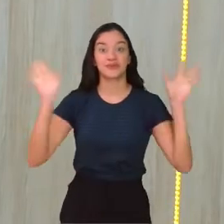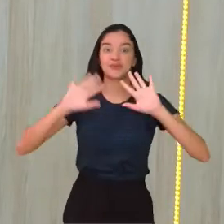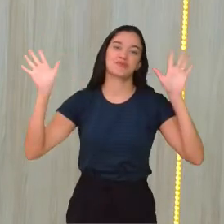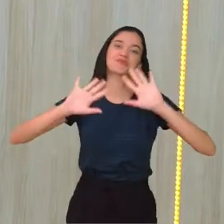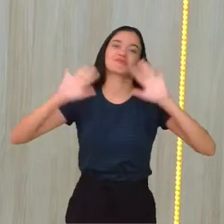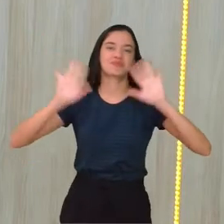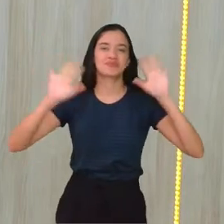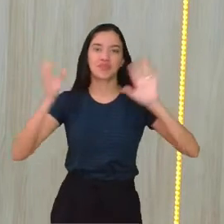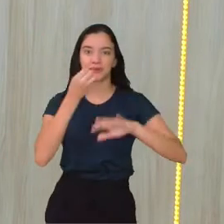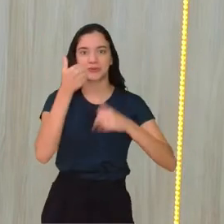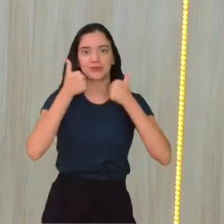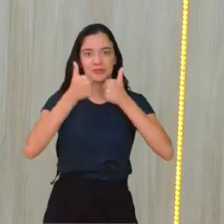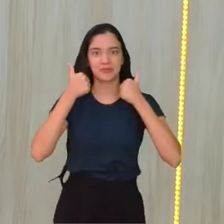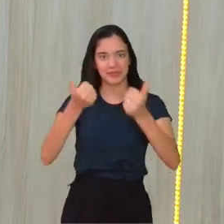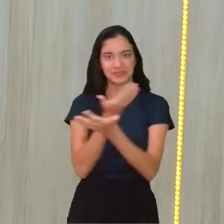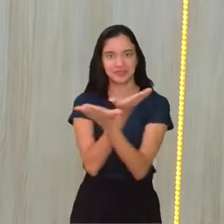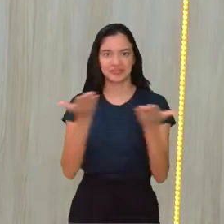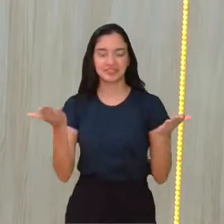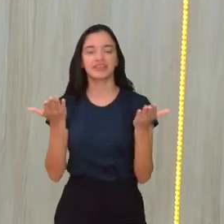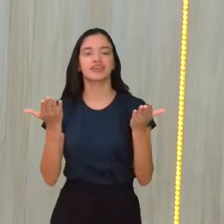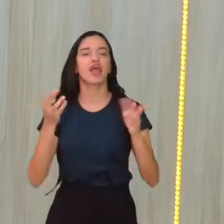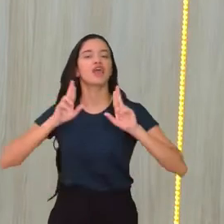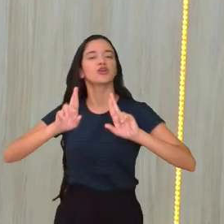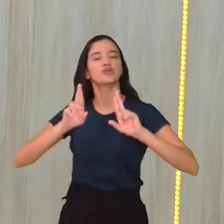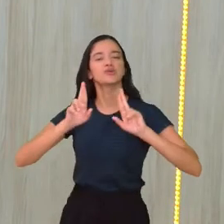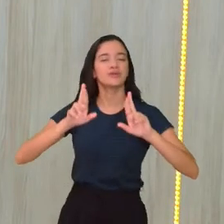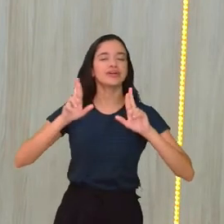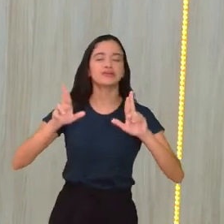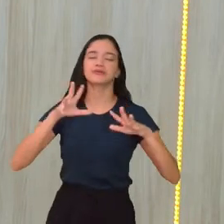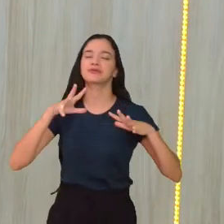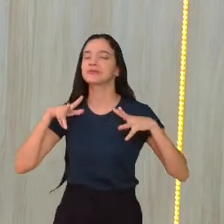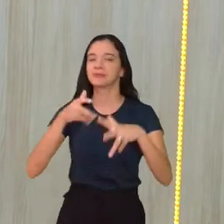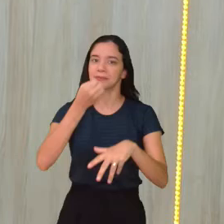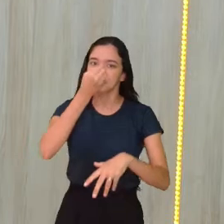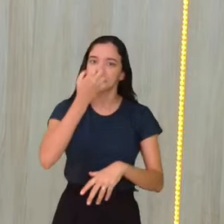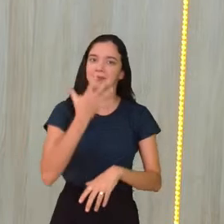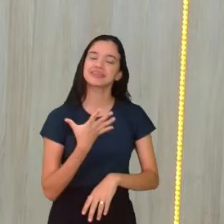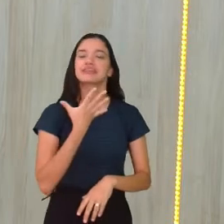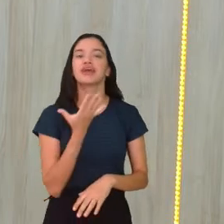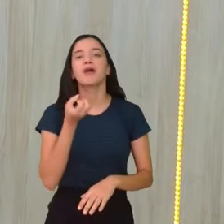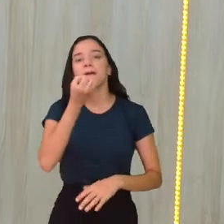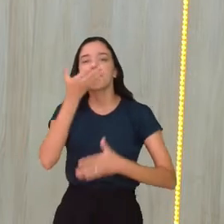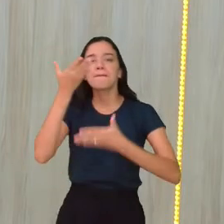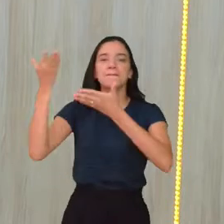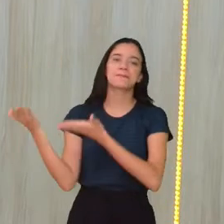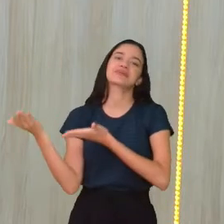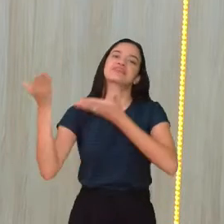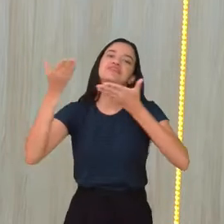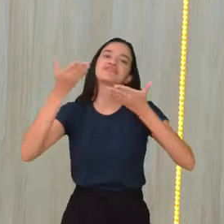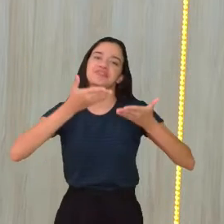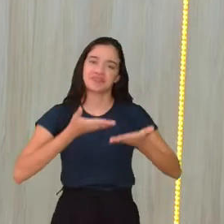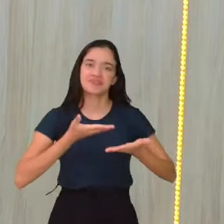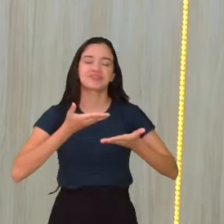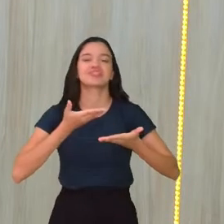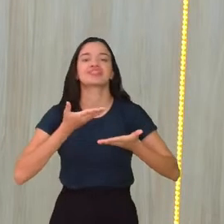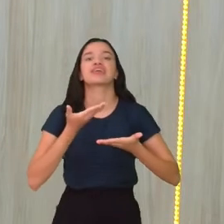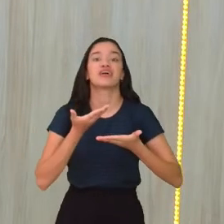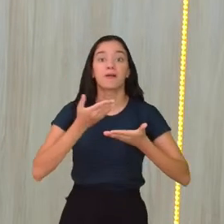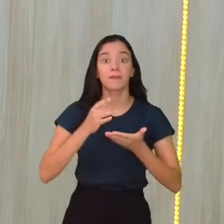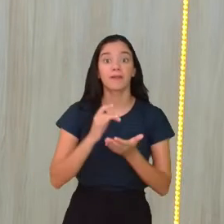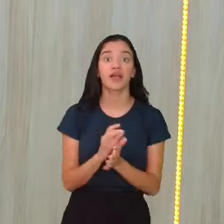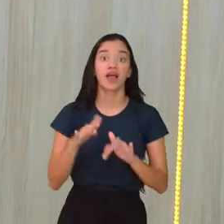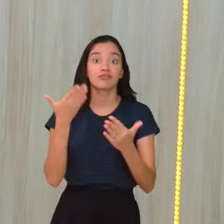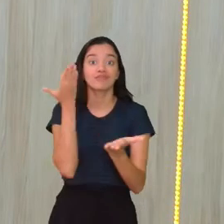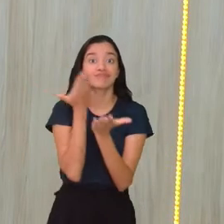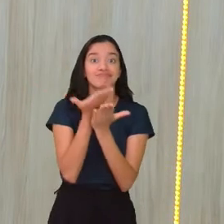aí, meu povo, tudo bem com vocês? Espero que todos e todas estejam bem. Sejam todos e todas bem-vindos e